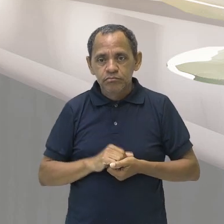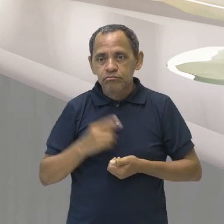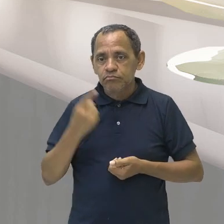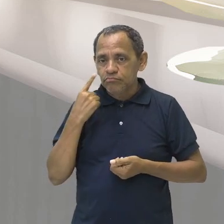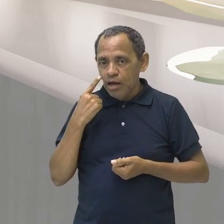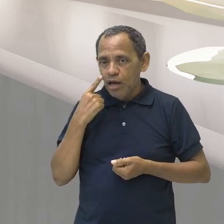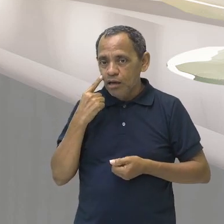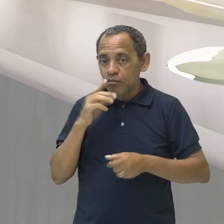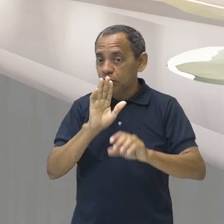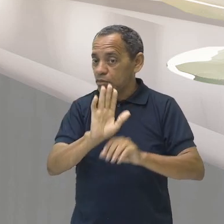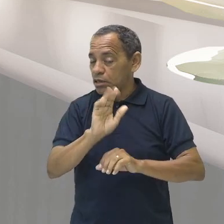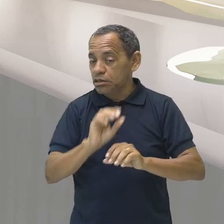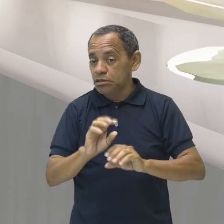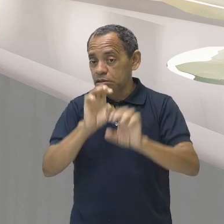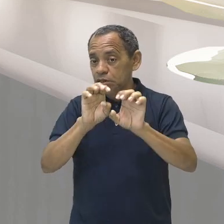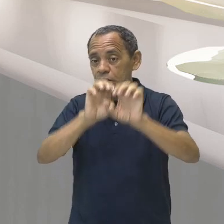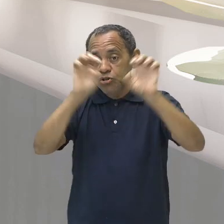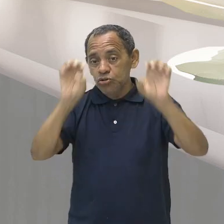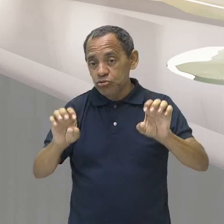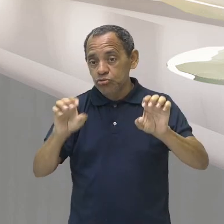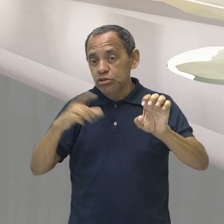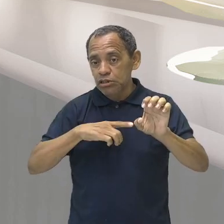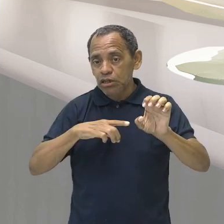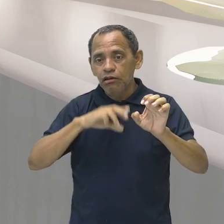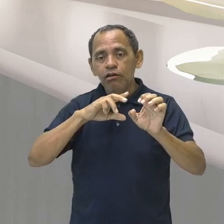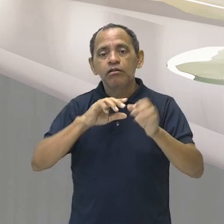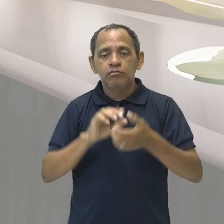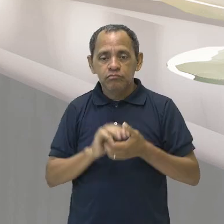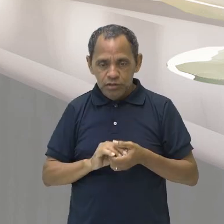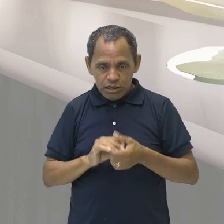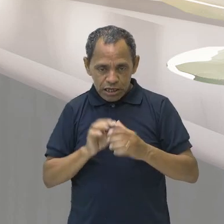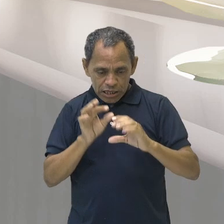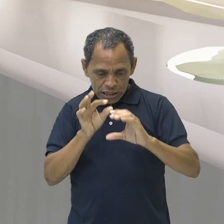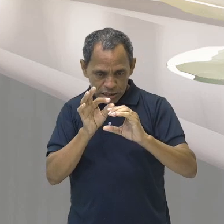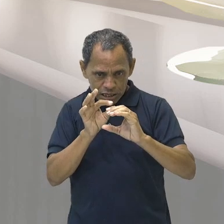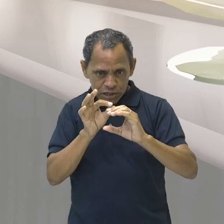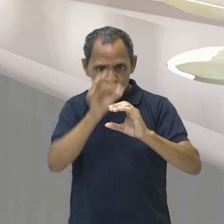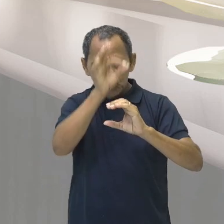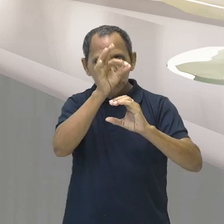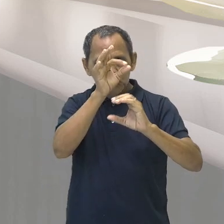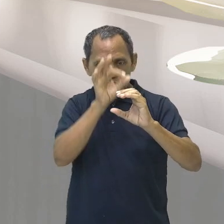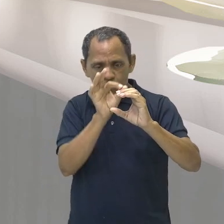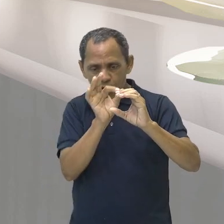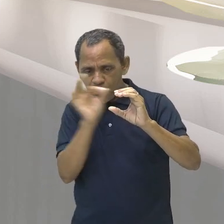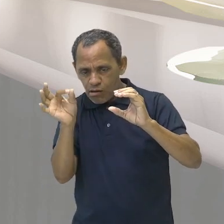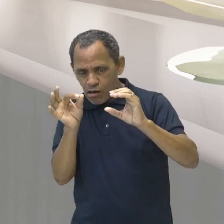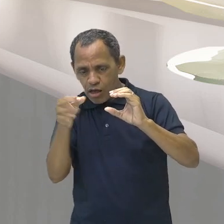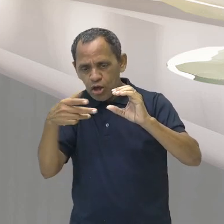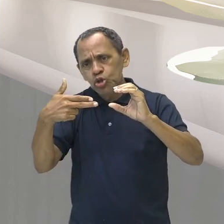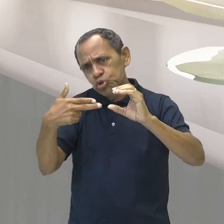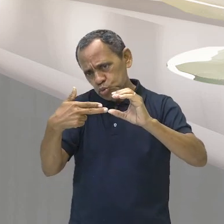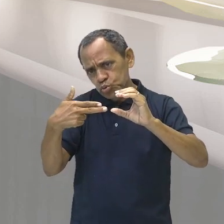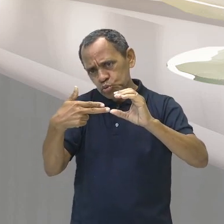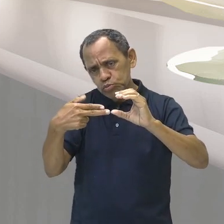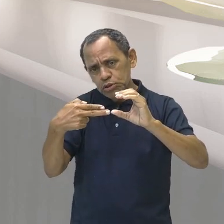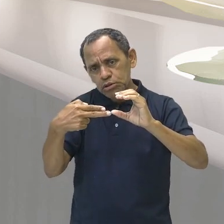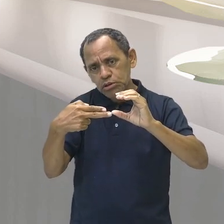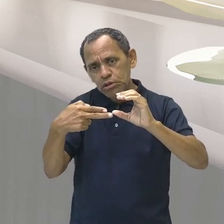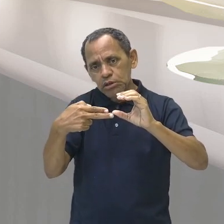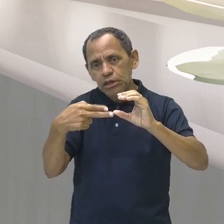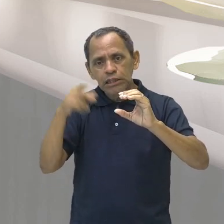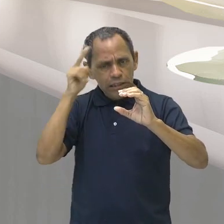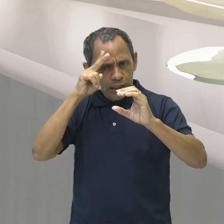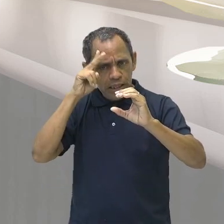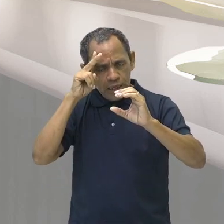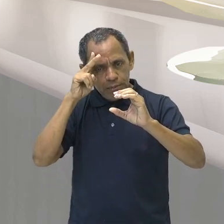ver, tem vários traços. Tem ligações simples, tem ligações duplas, tá? Mas não esquece dessa